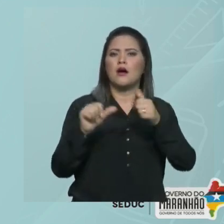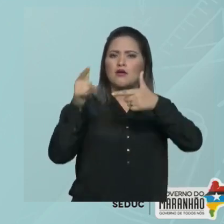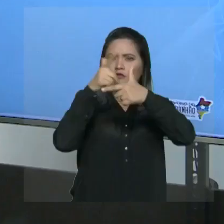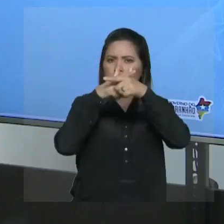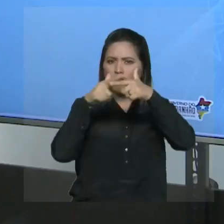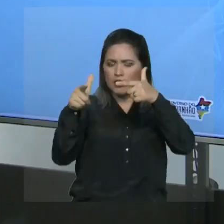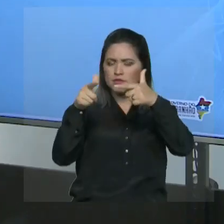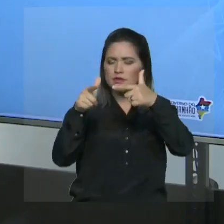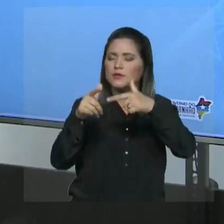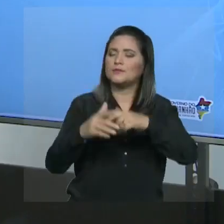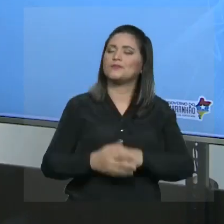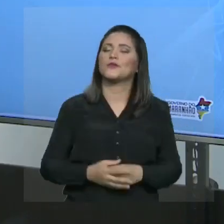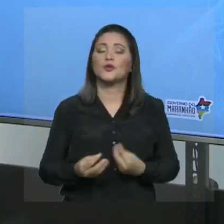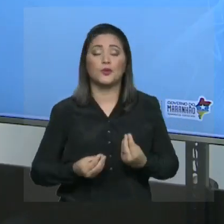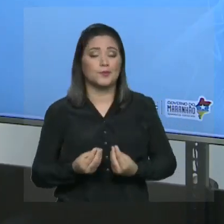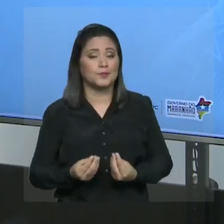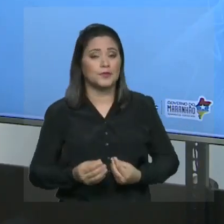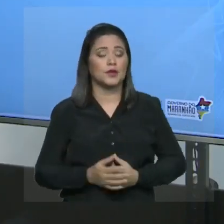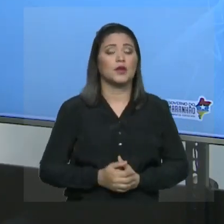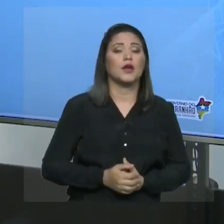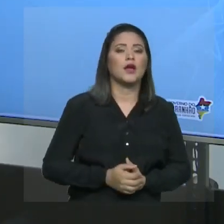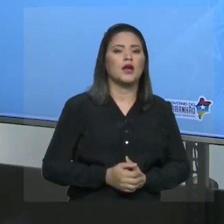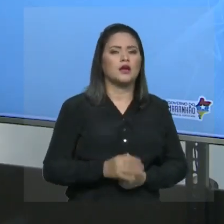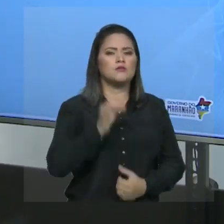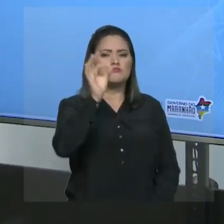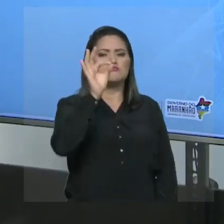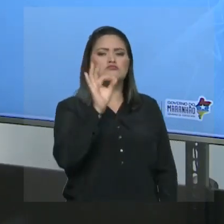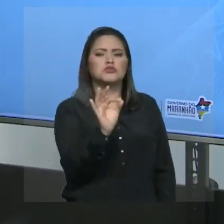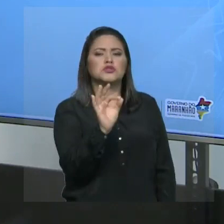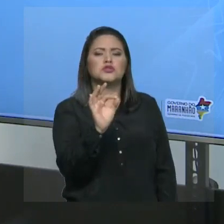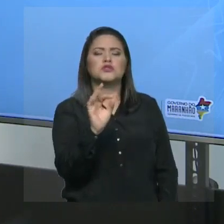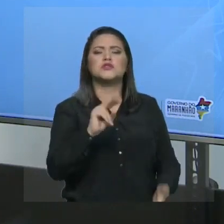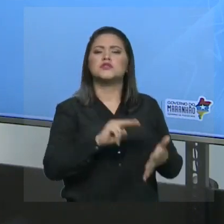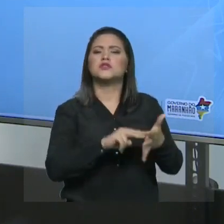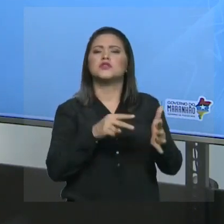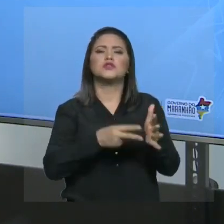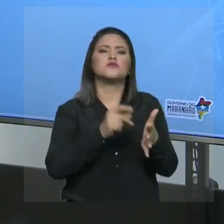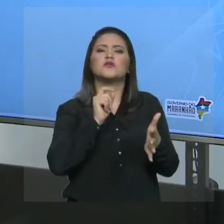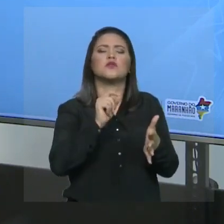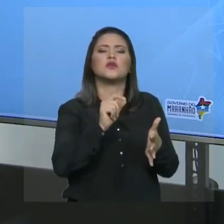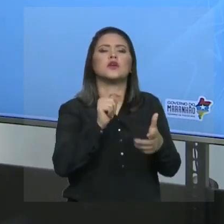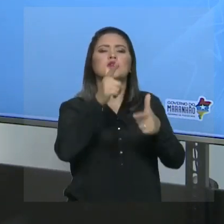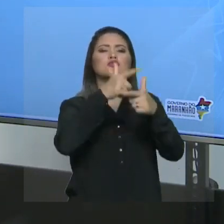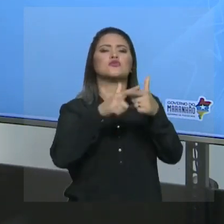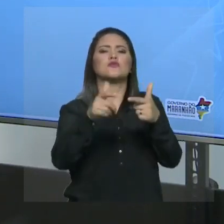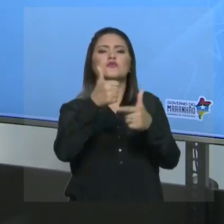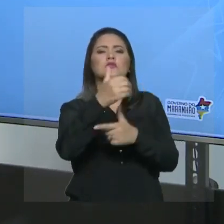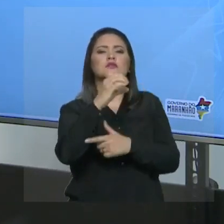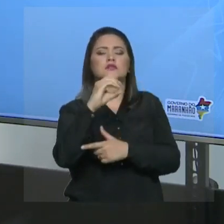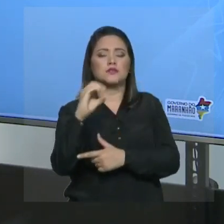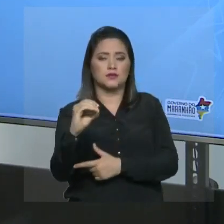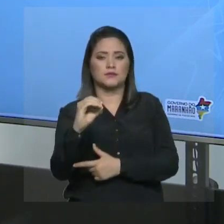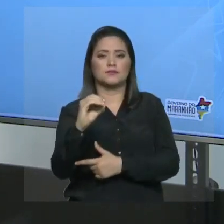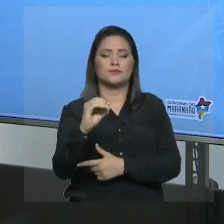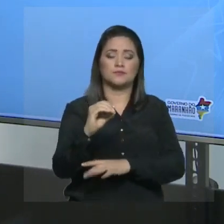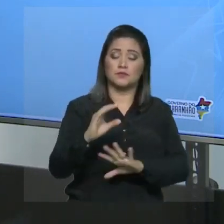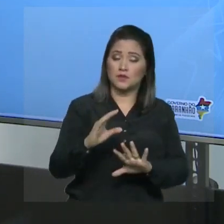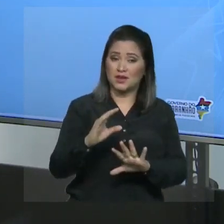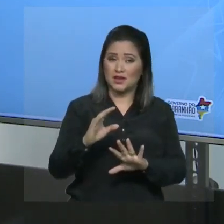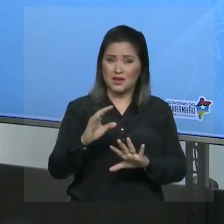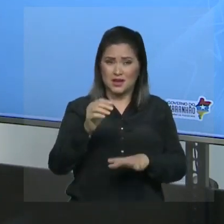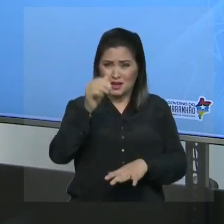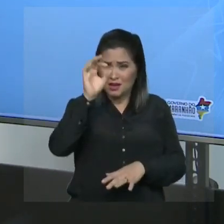Ou seja, você vai tirar esse símbolo de porcentagem, tira ele mesmo, e vai colocar dividido por